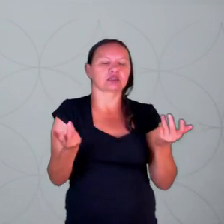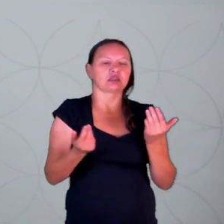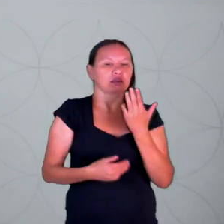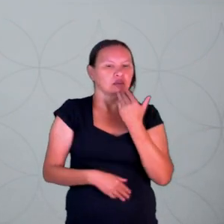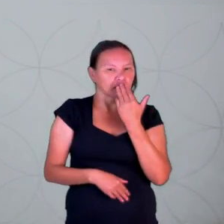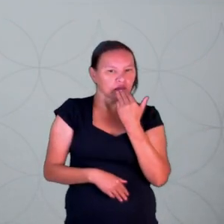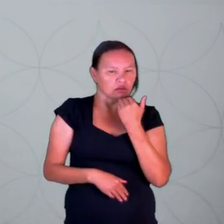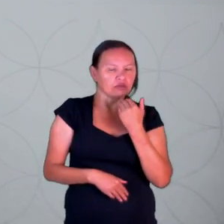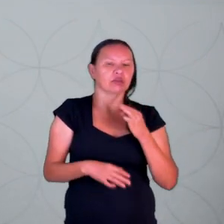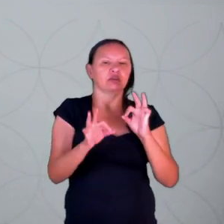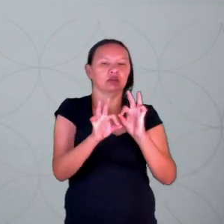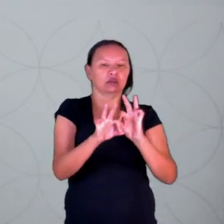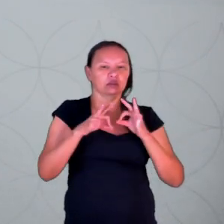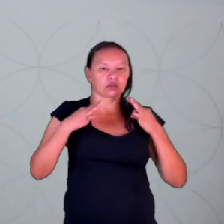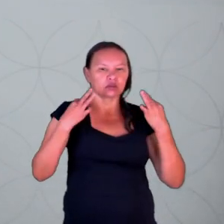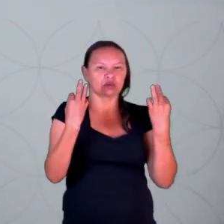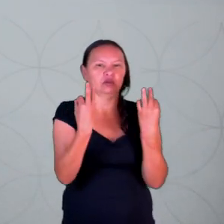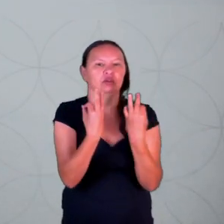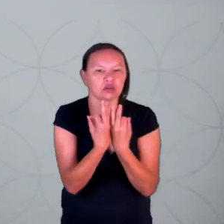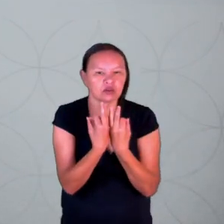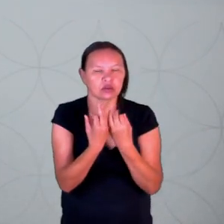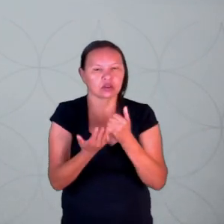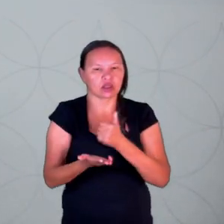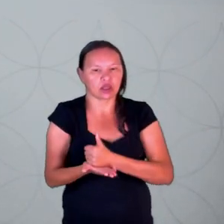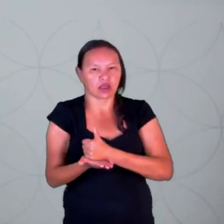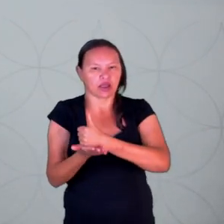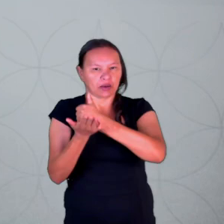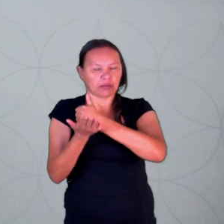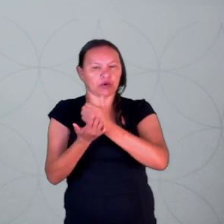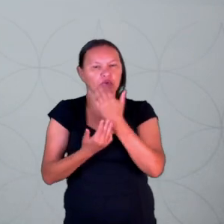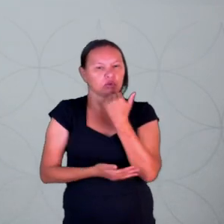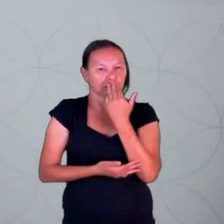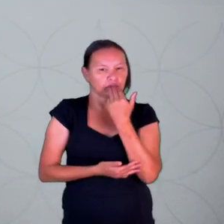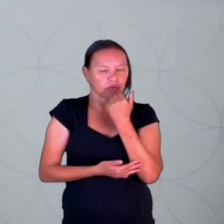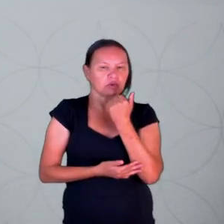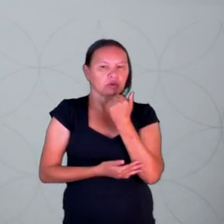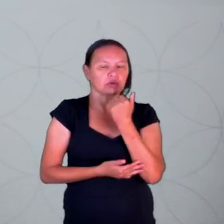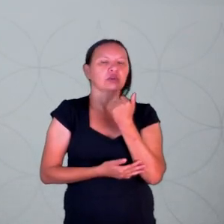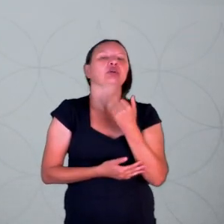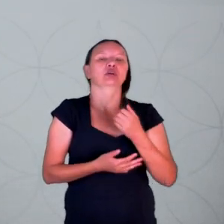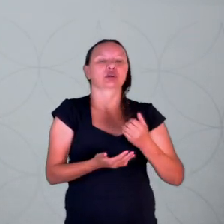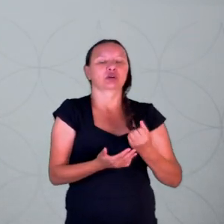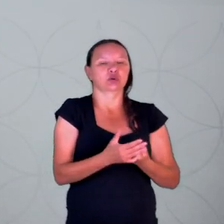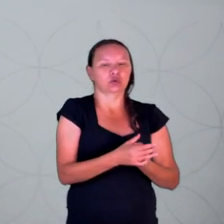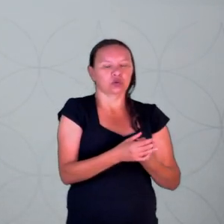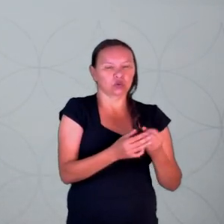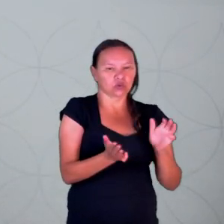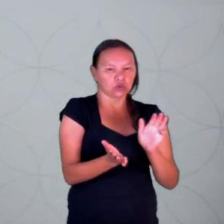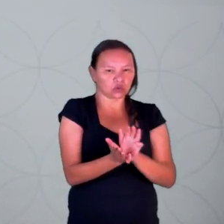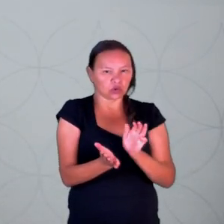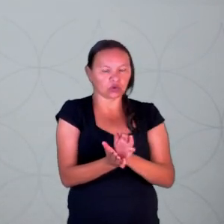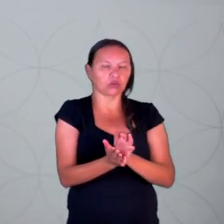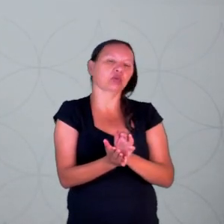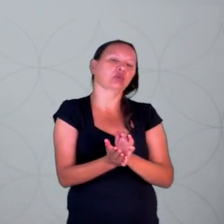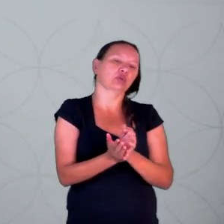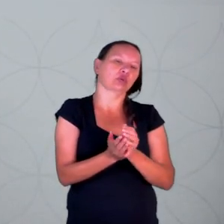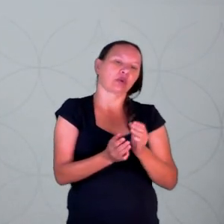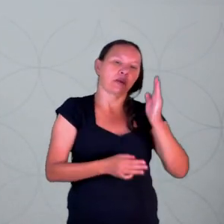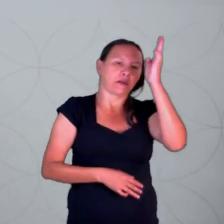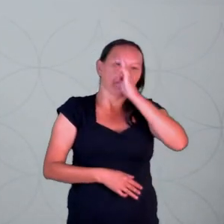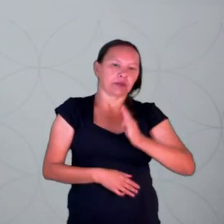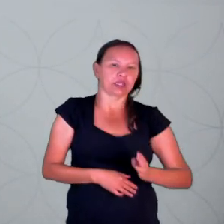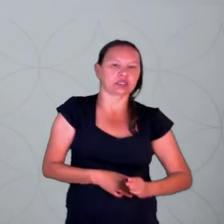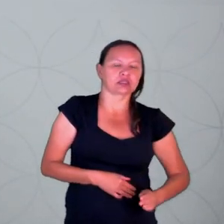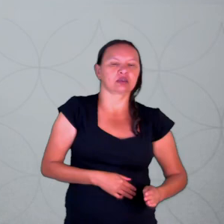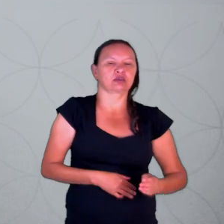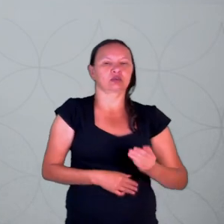família e combate a fome com o tema Plano Brasil sem fome o Senor Anderson Amaro Conselheiro